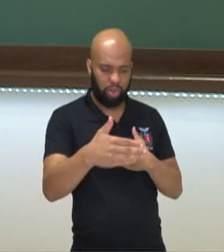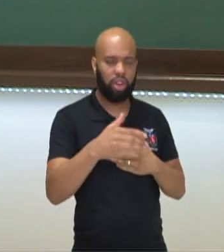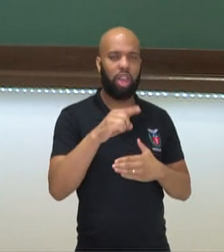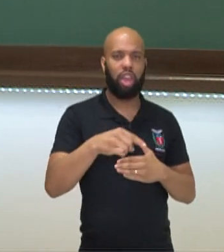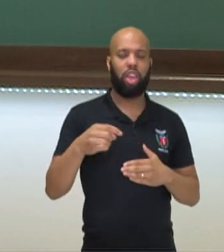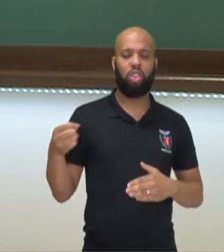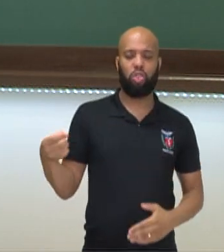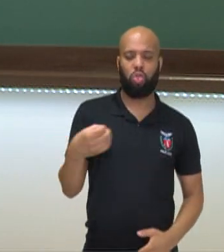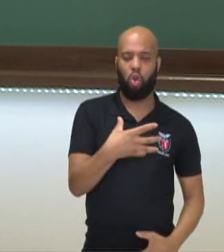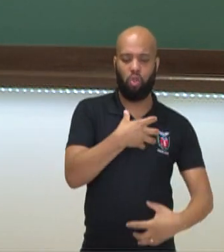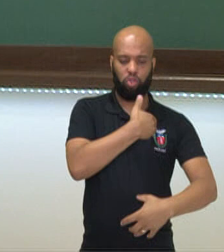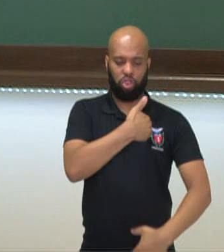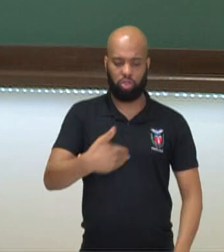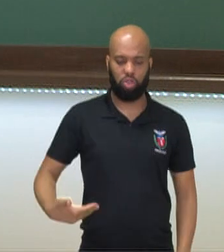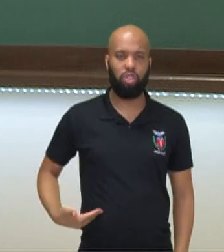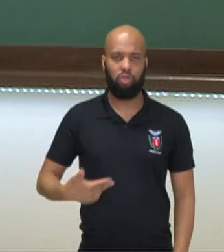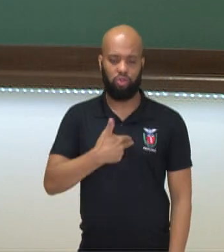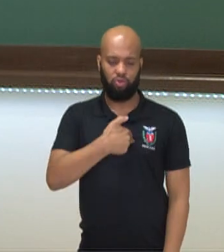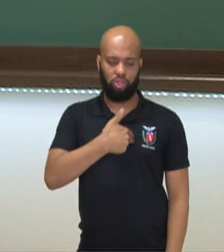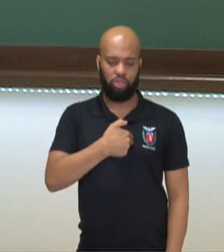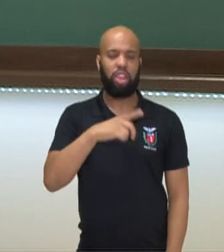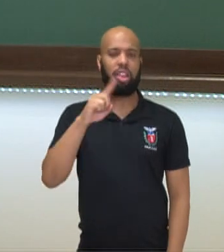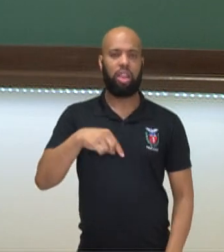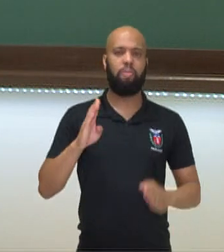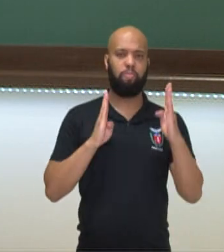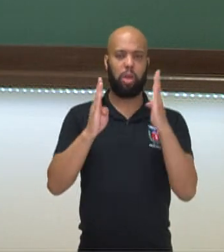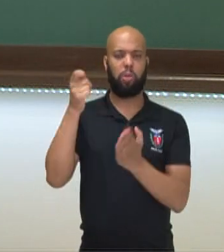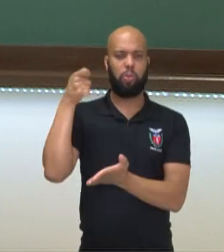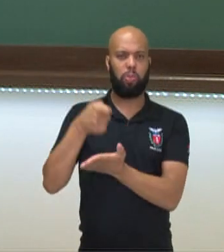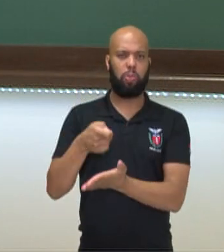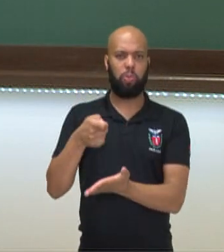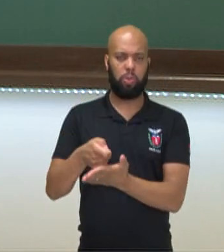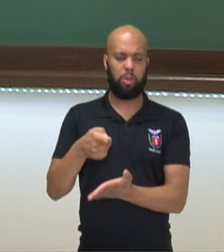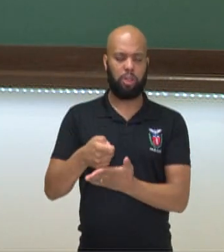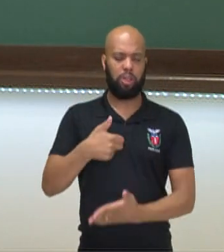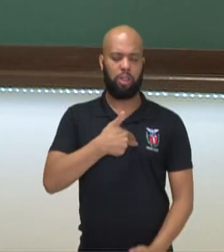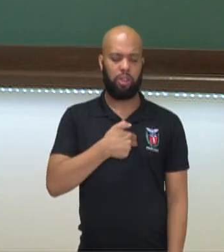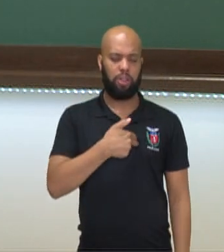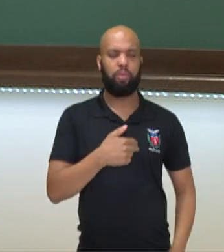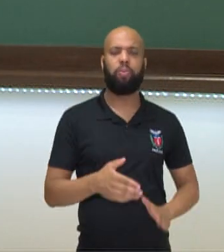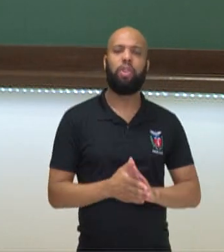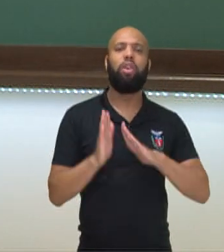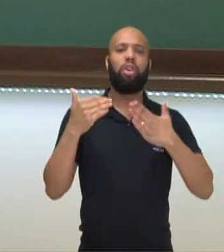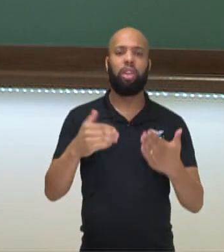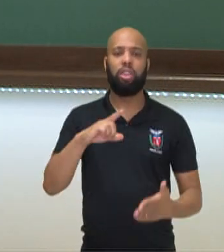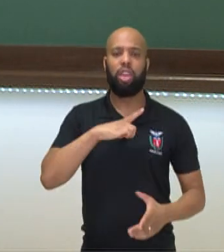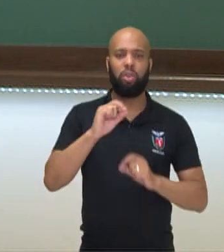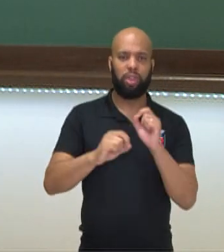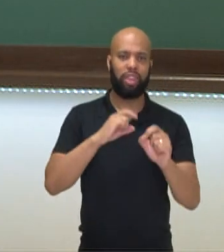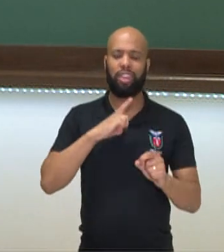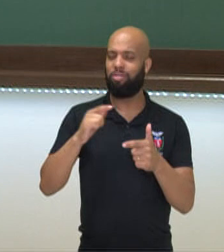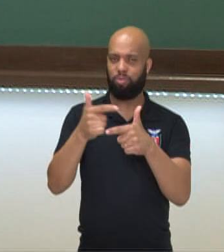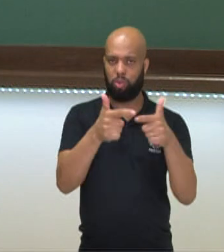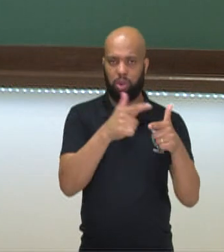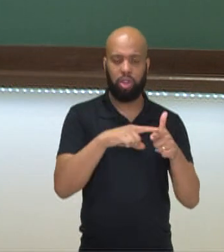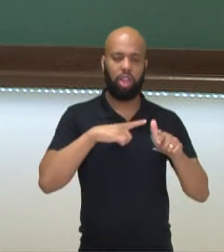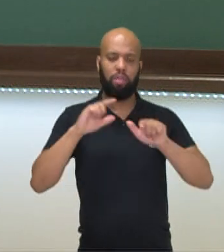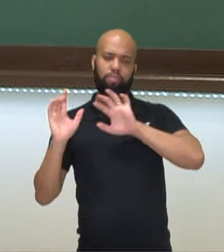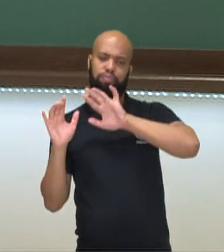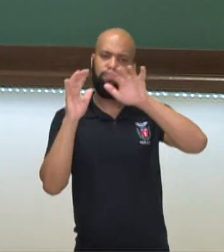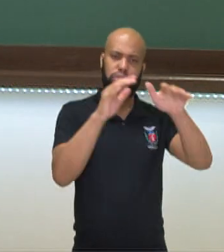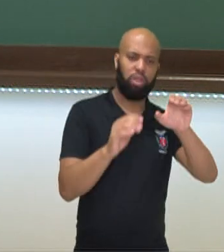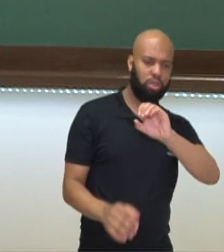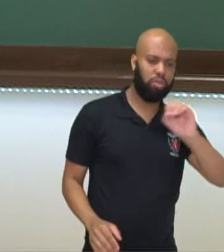Estado Novo, o período ditatorial do governo do Getúlio Vargas. Então, você tem um confronto, marcha para o oeste,